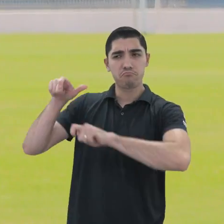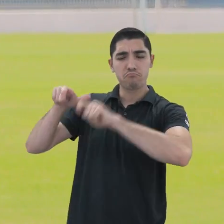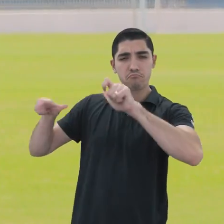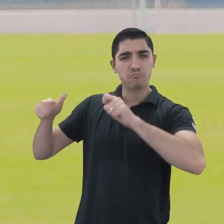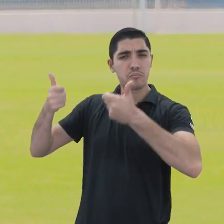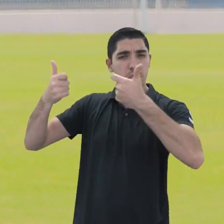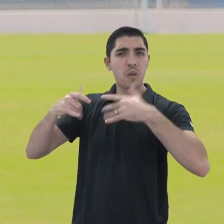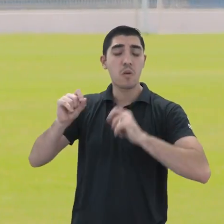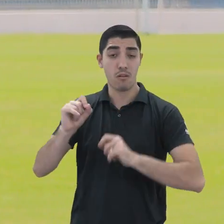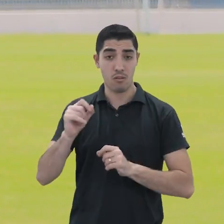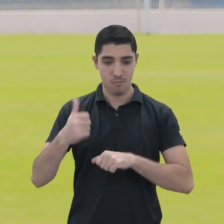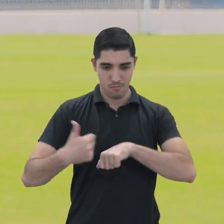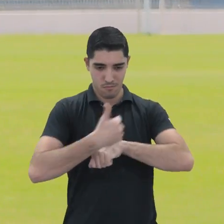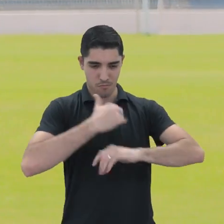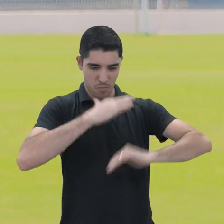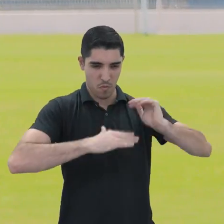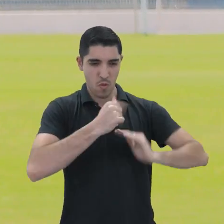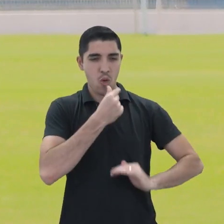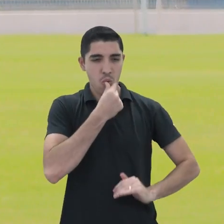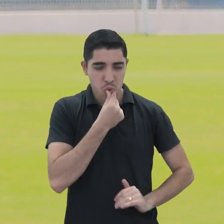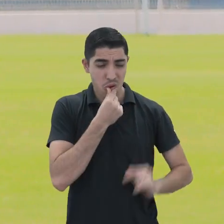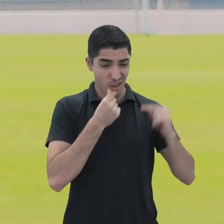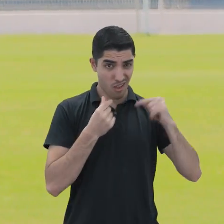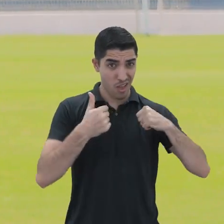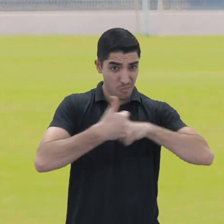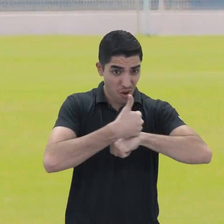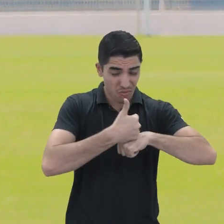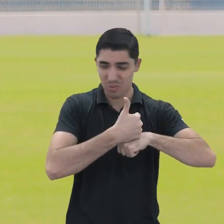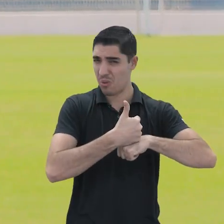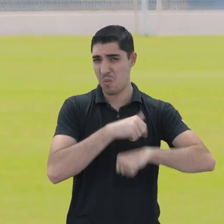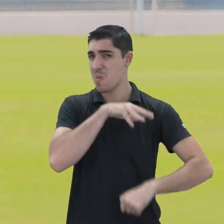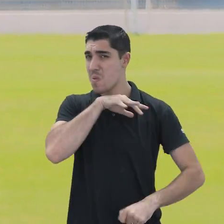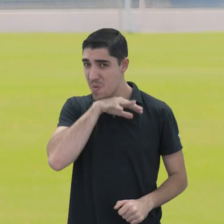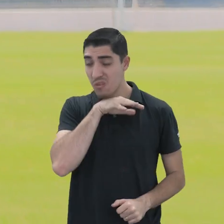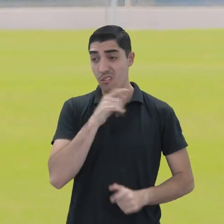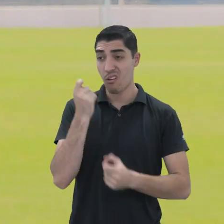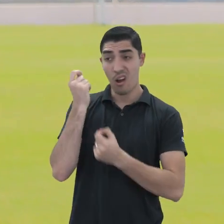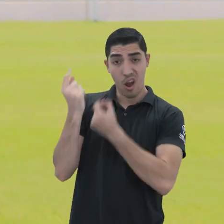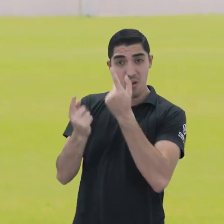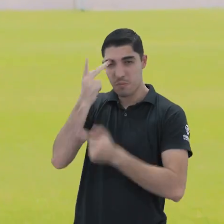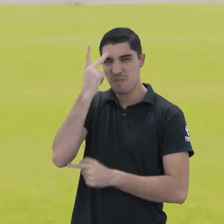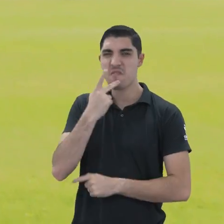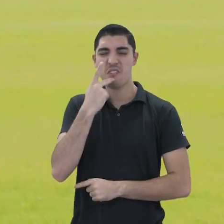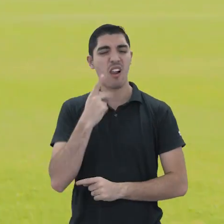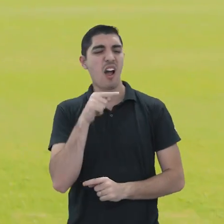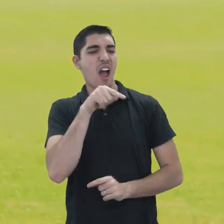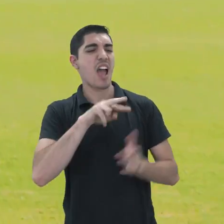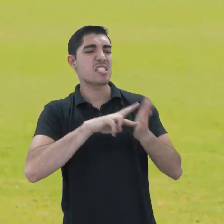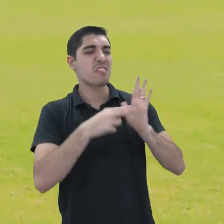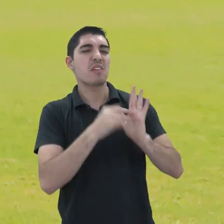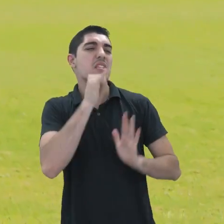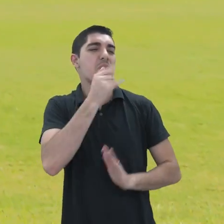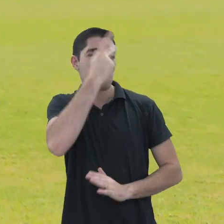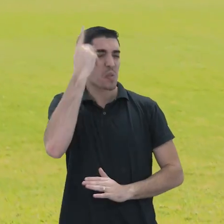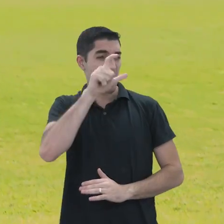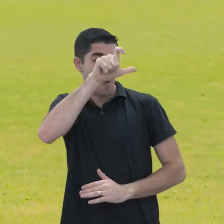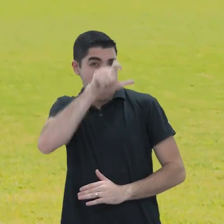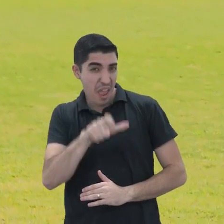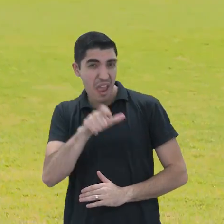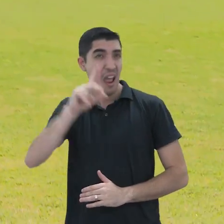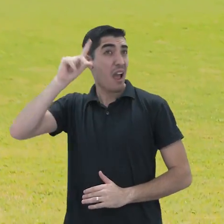Dizem que ser árbitro é ter uma profissão ingrata. Falam até em jogadores frustrados que não conseguiram se